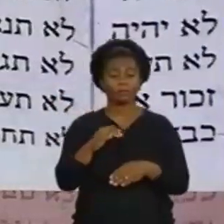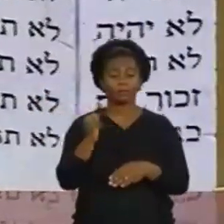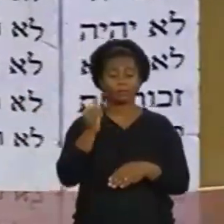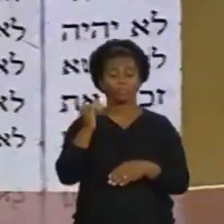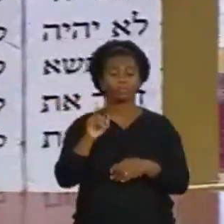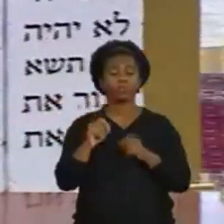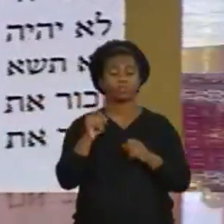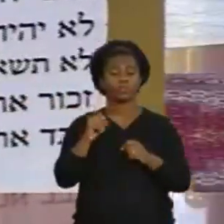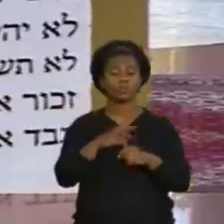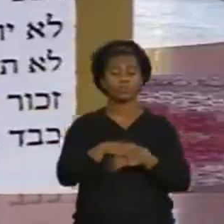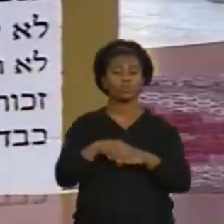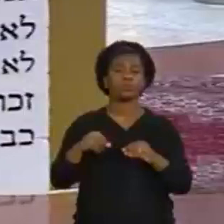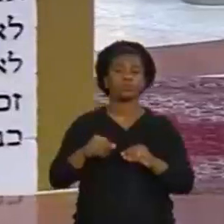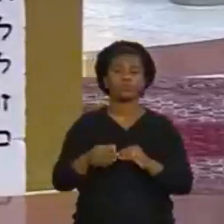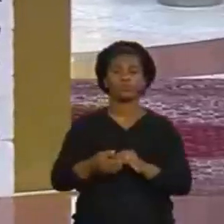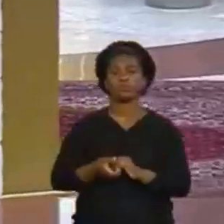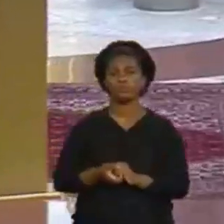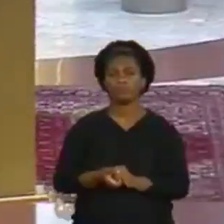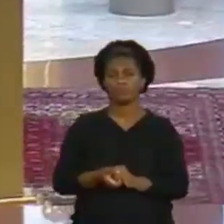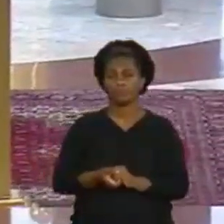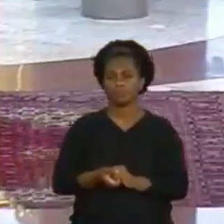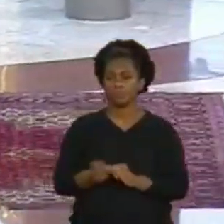Se você entender